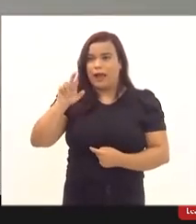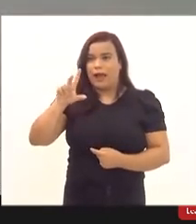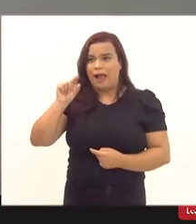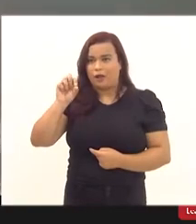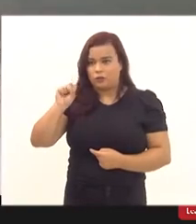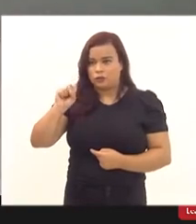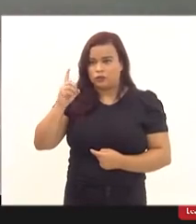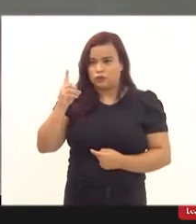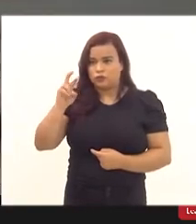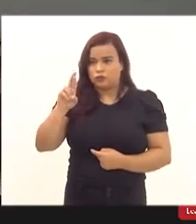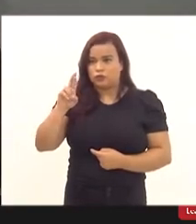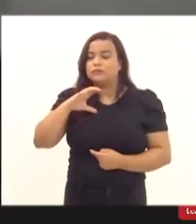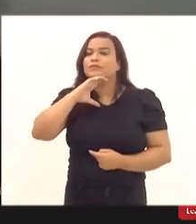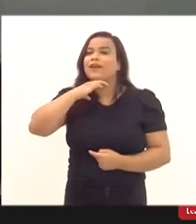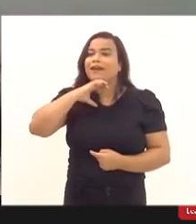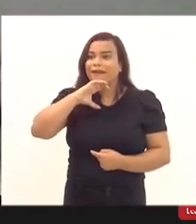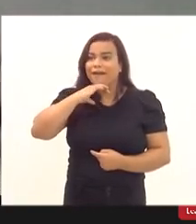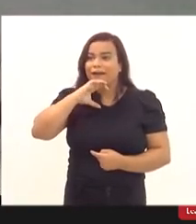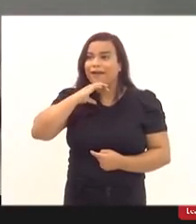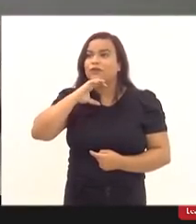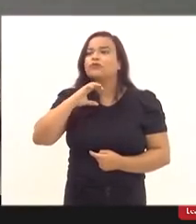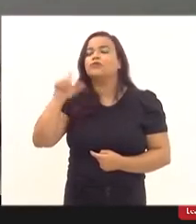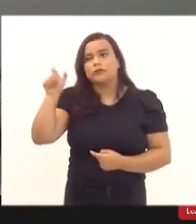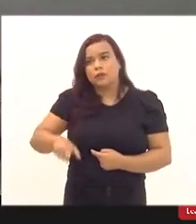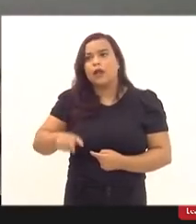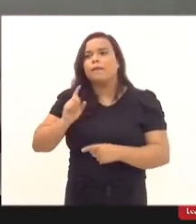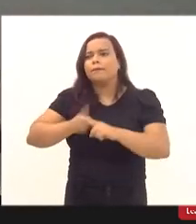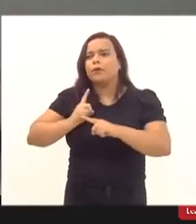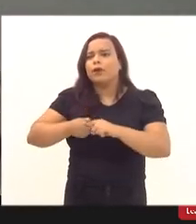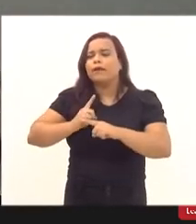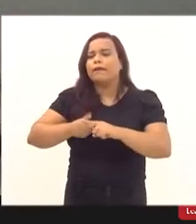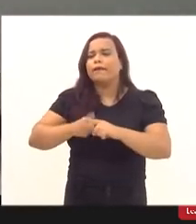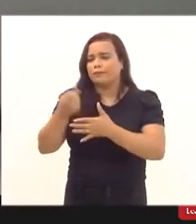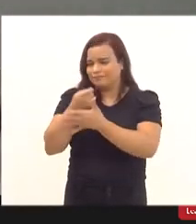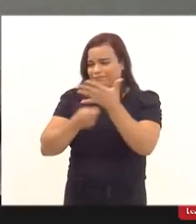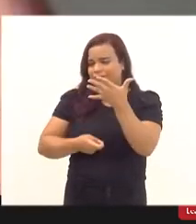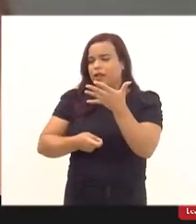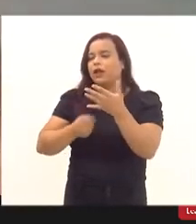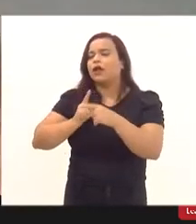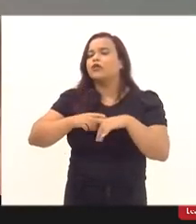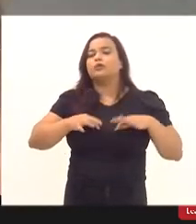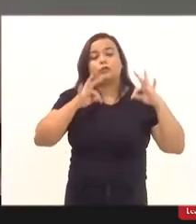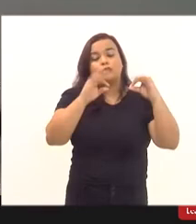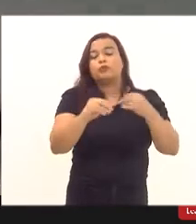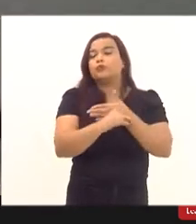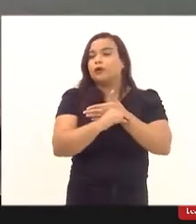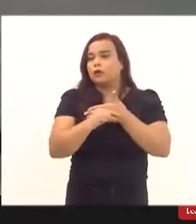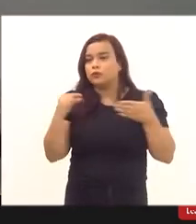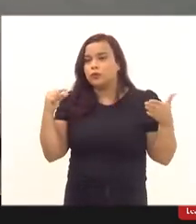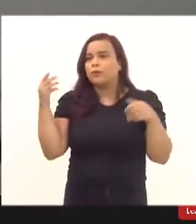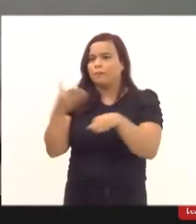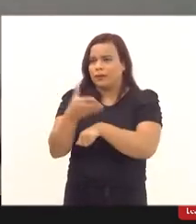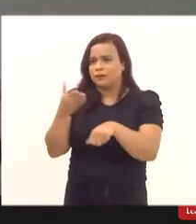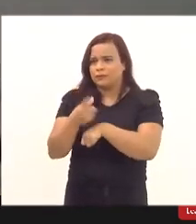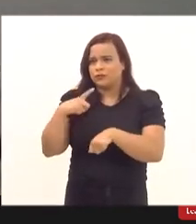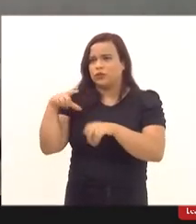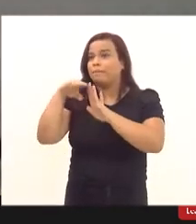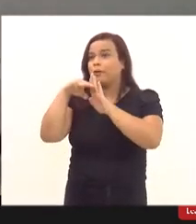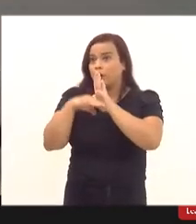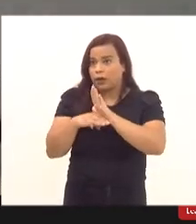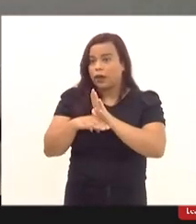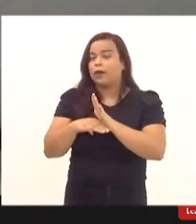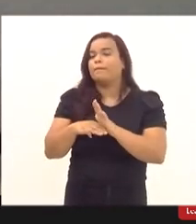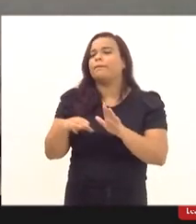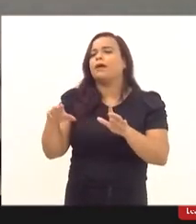de Andrade Fernando da cidade também todos eles participaram Dessa rádio né todos os autores não programa que se chamava quadrante é no programa de